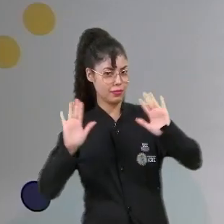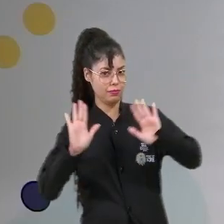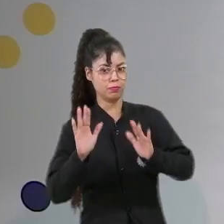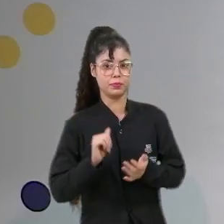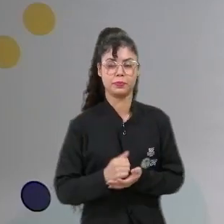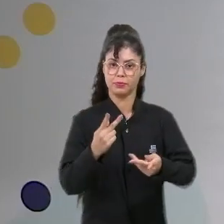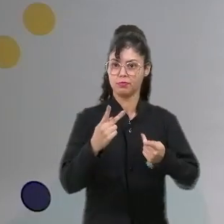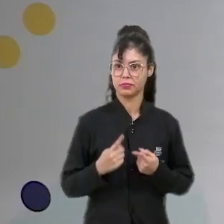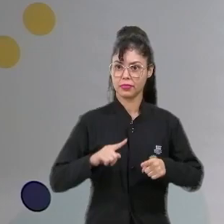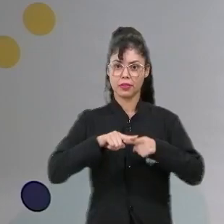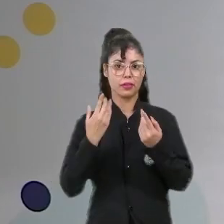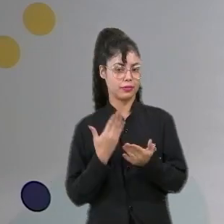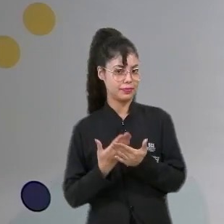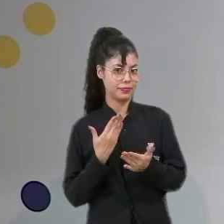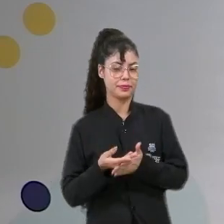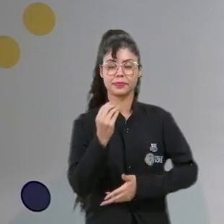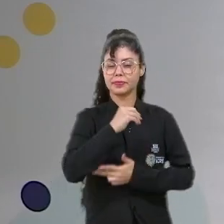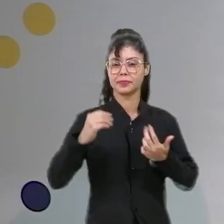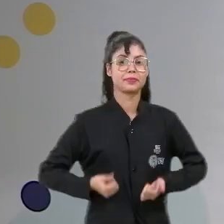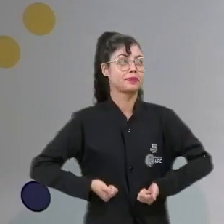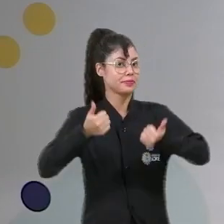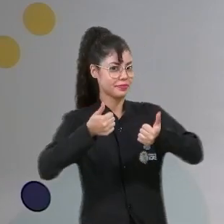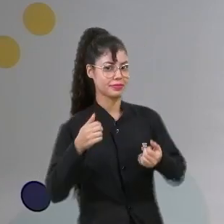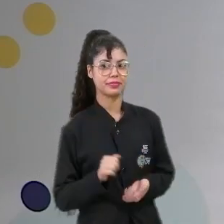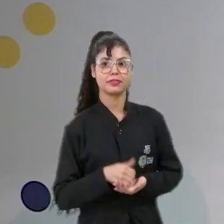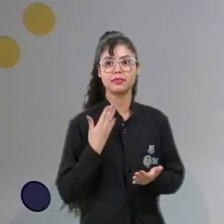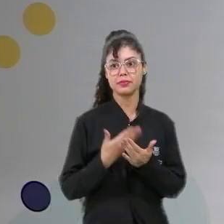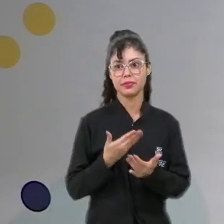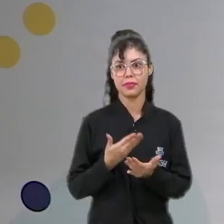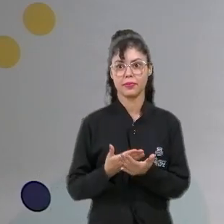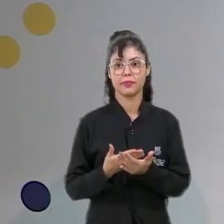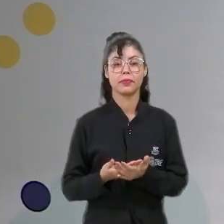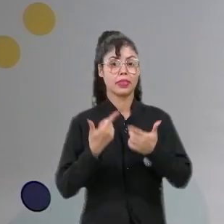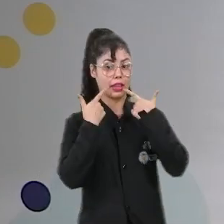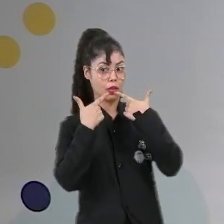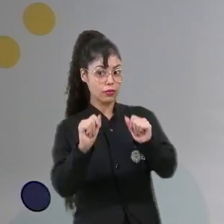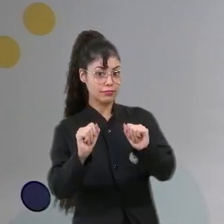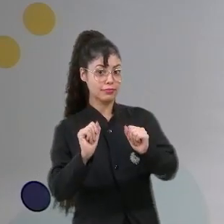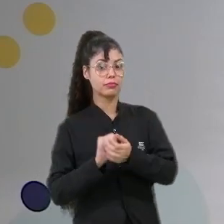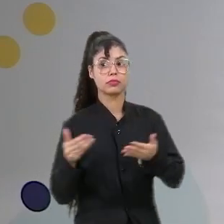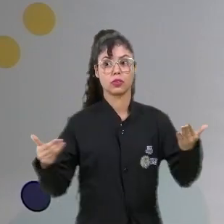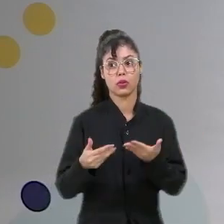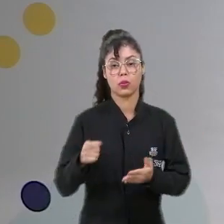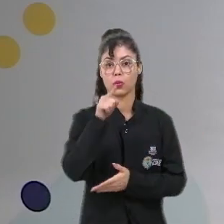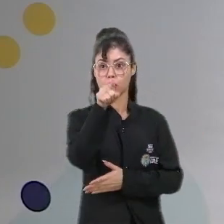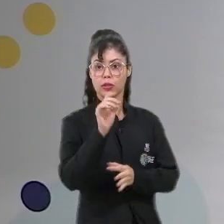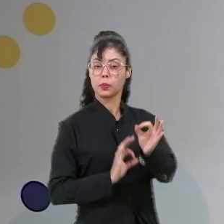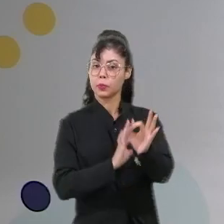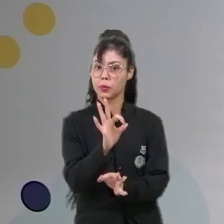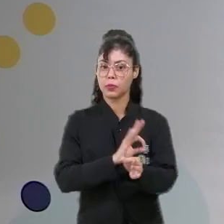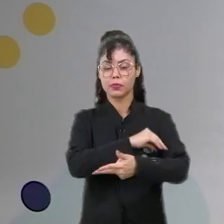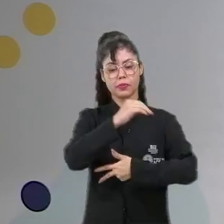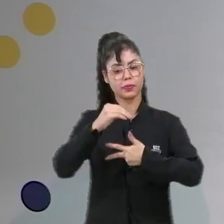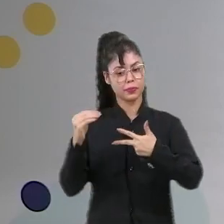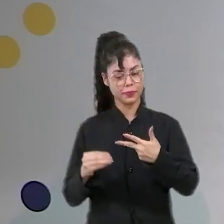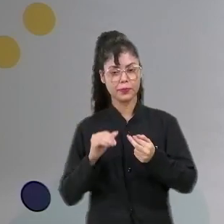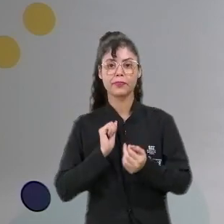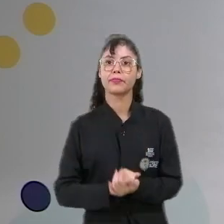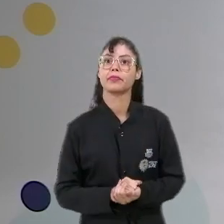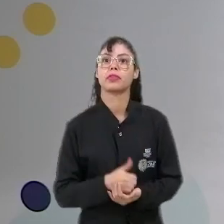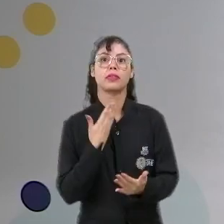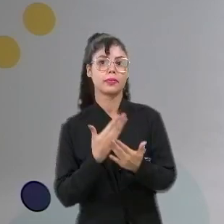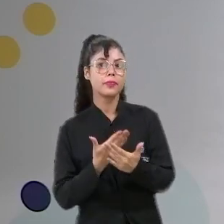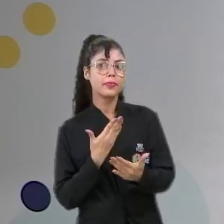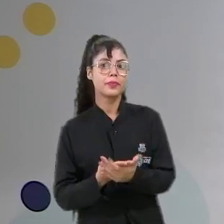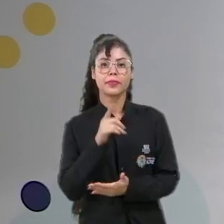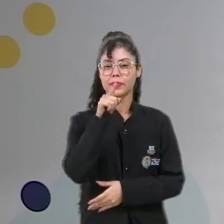Olá, bem-vindos a mais uma aula do Pré-ENEM Legal, nossa aula de linguagens para você que está se preparando para o Enem,